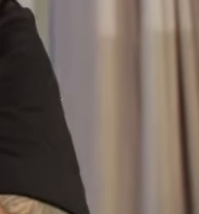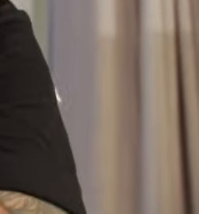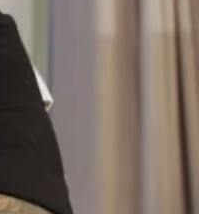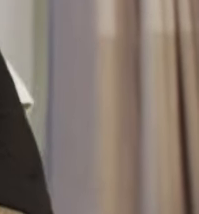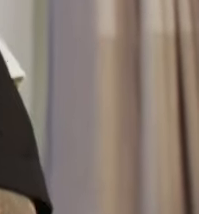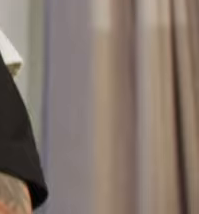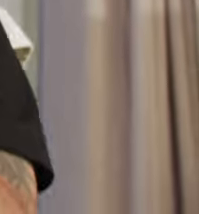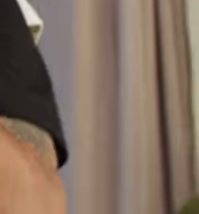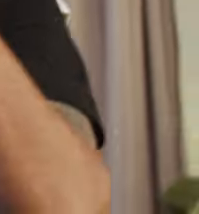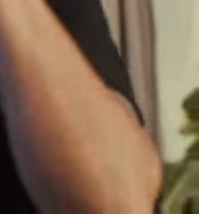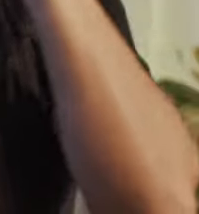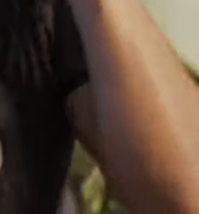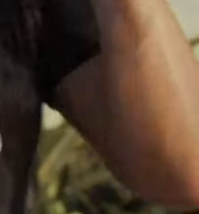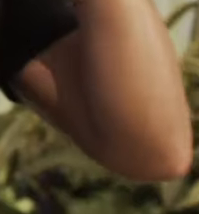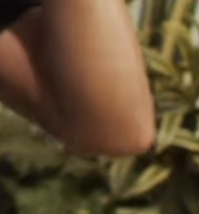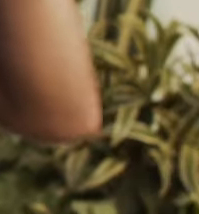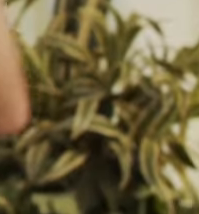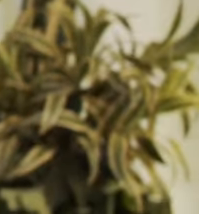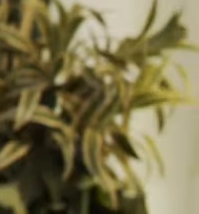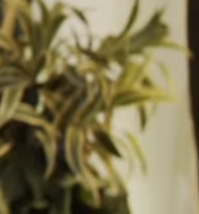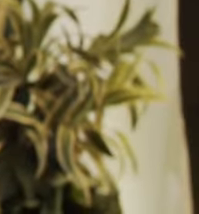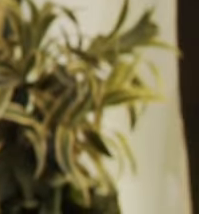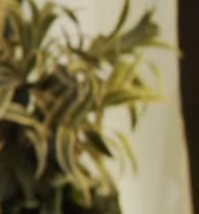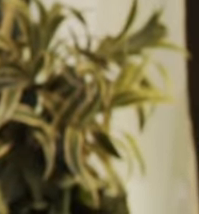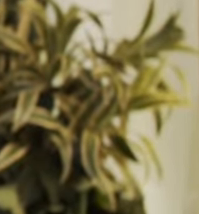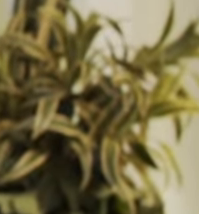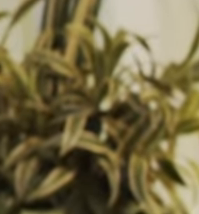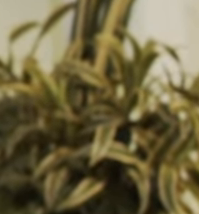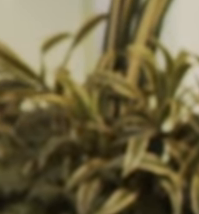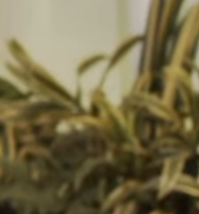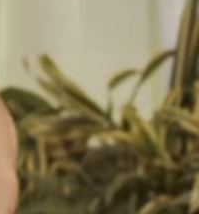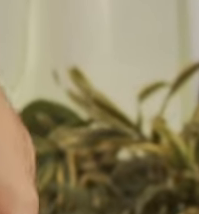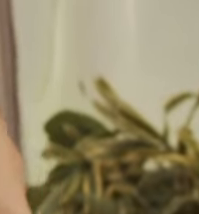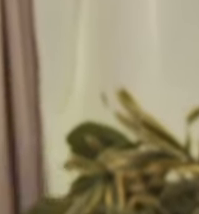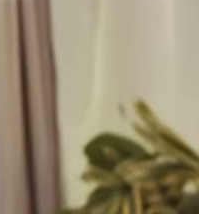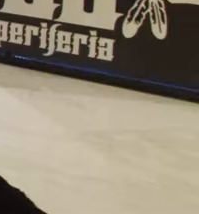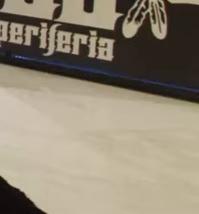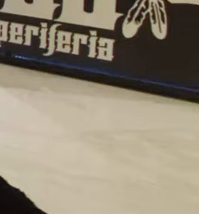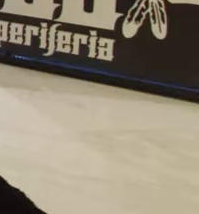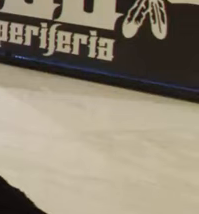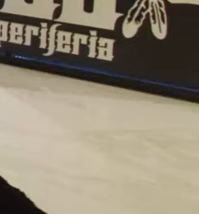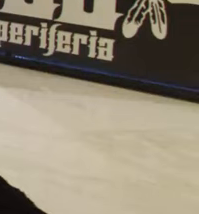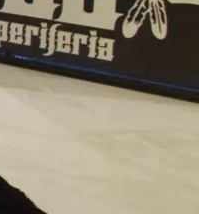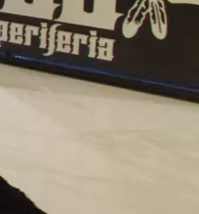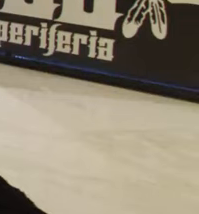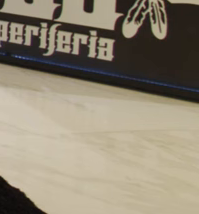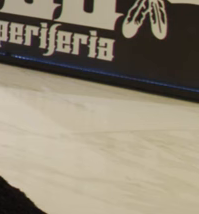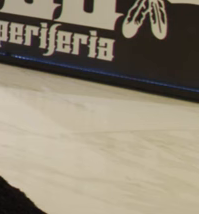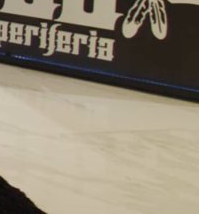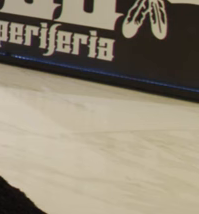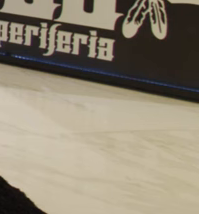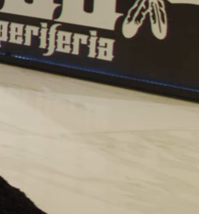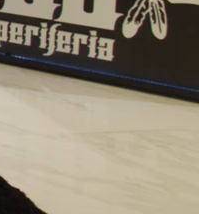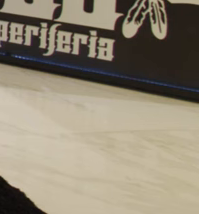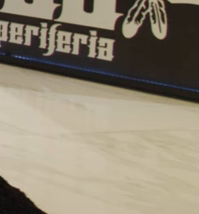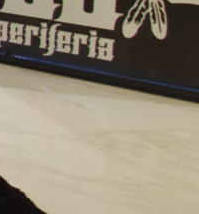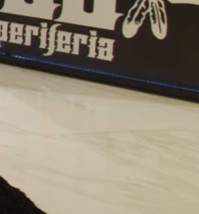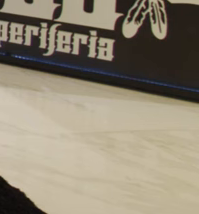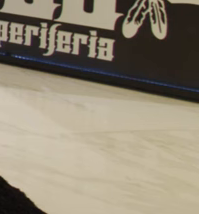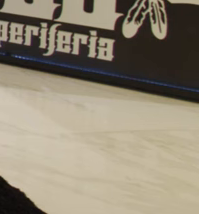o nosso convite e fizemos uma música que foi estouro no Brasil inteiro. Foi. E essa música é